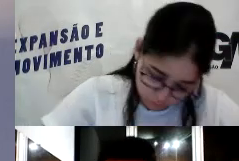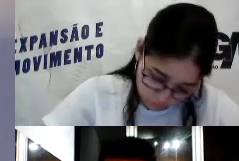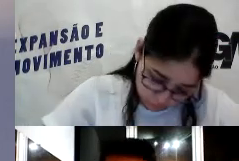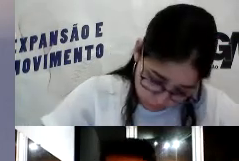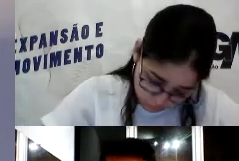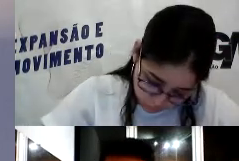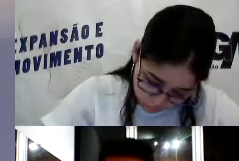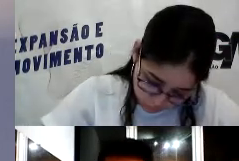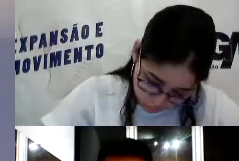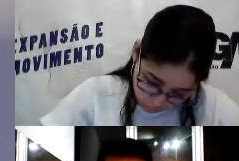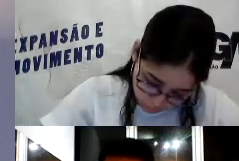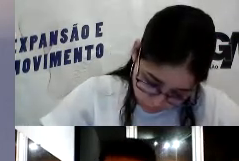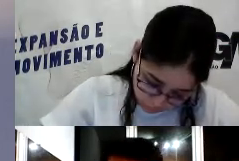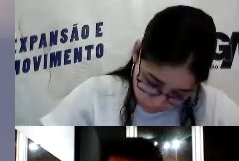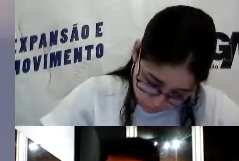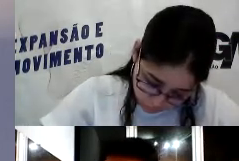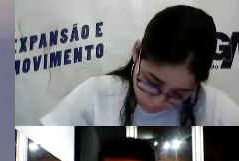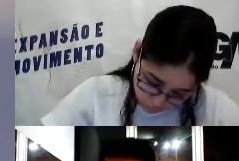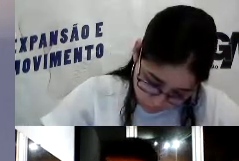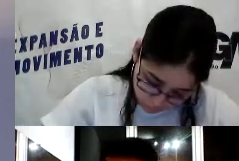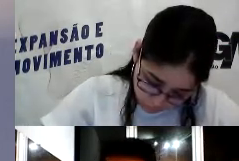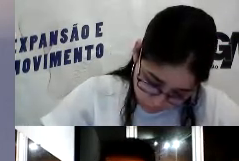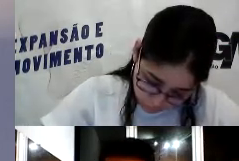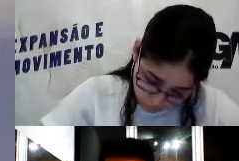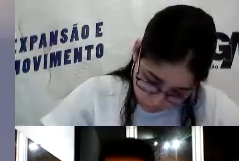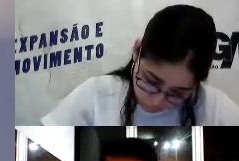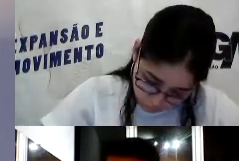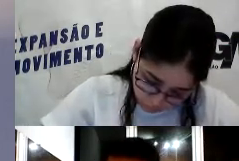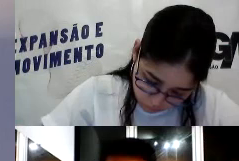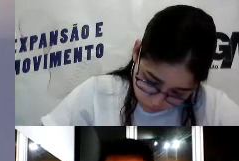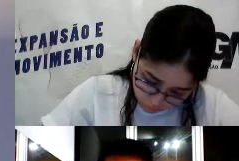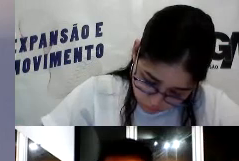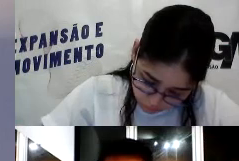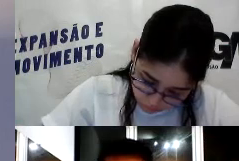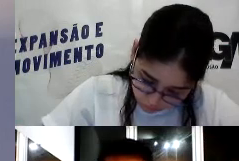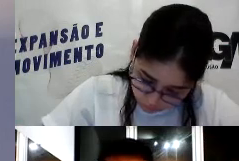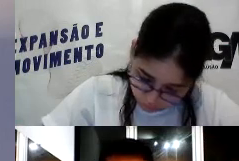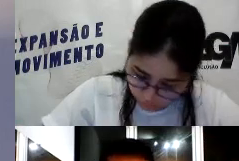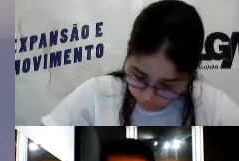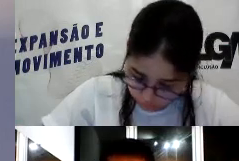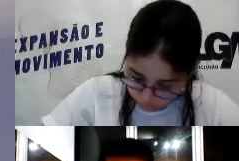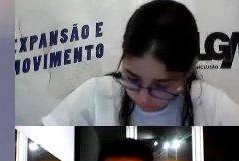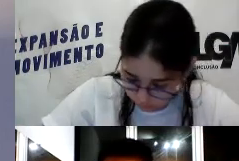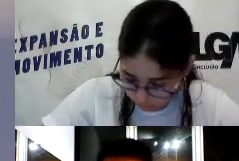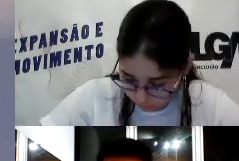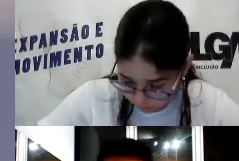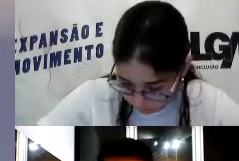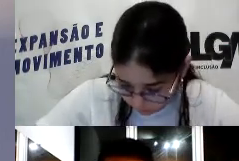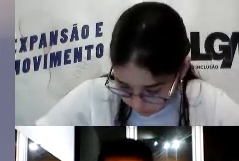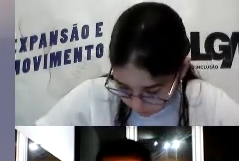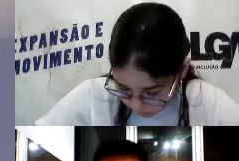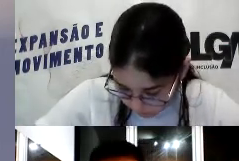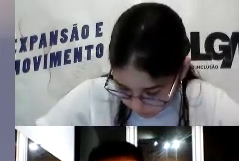2 anos e ficou muito grave. Os pediatras, os médicos na época falaram que, olha, ele ia ter muita coisa dali para